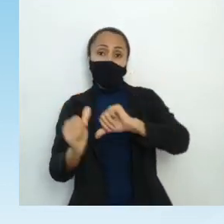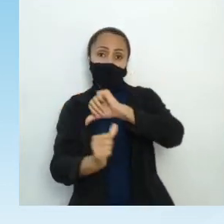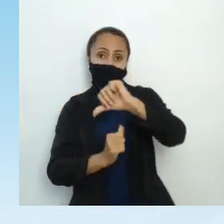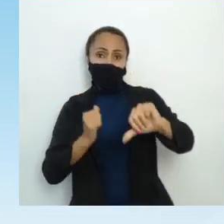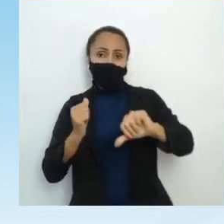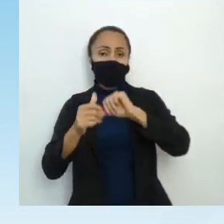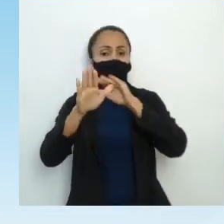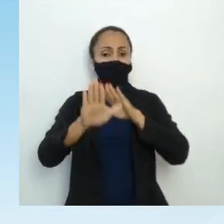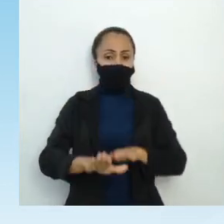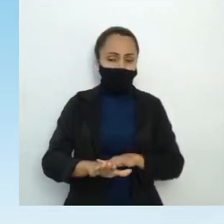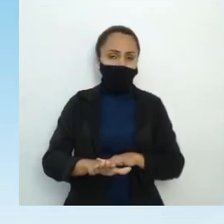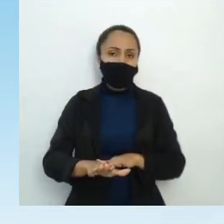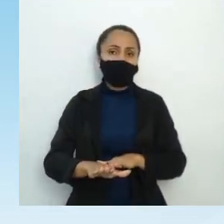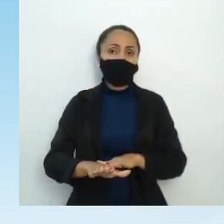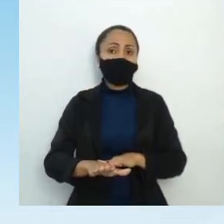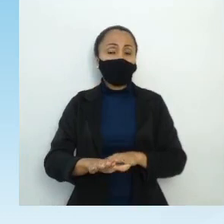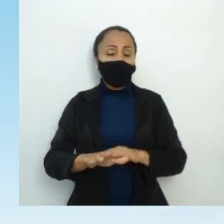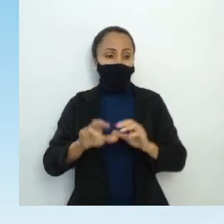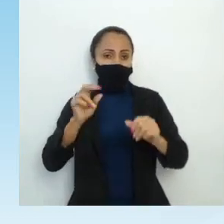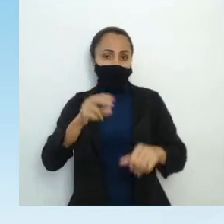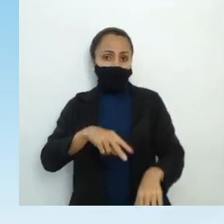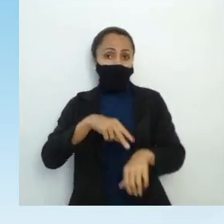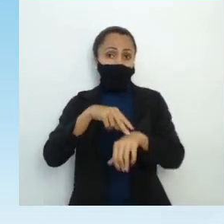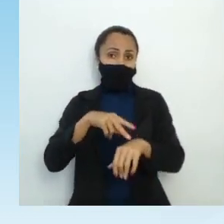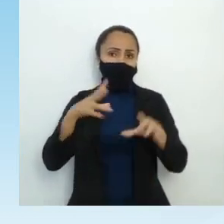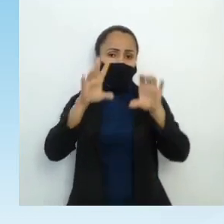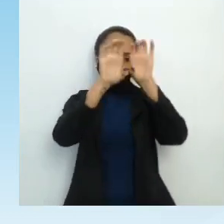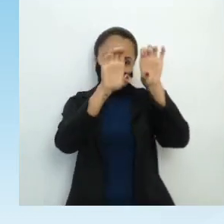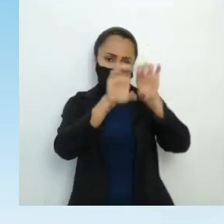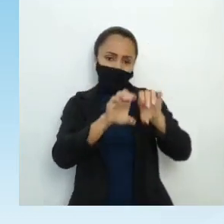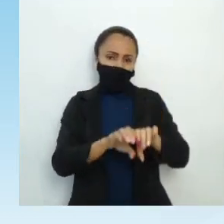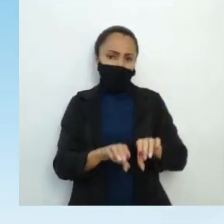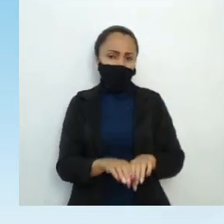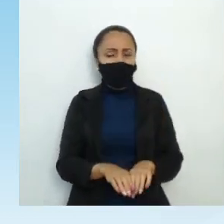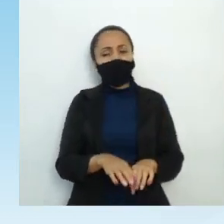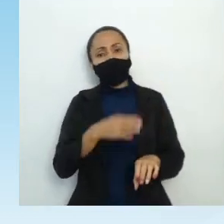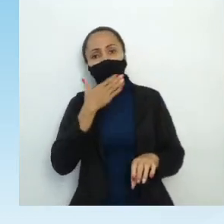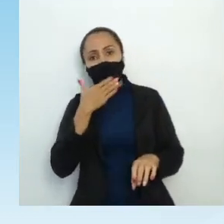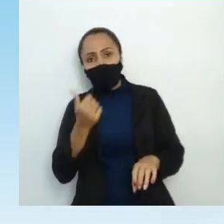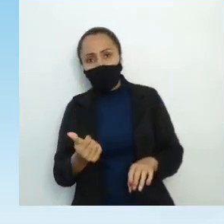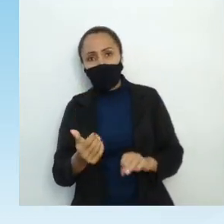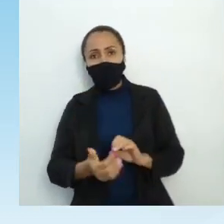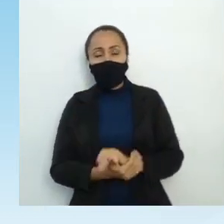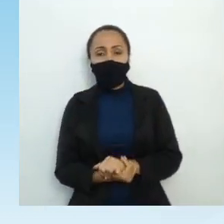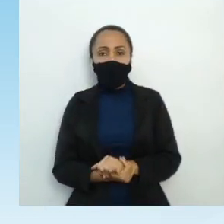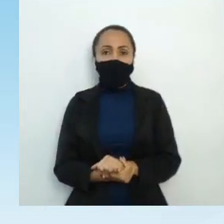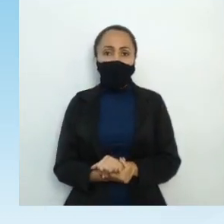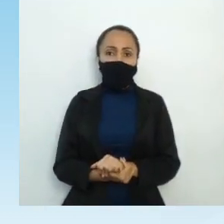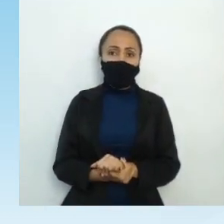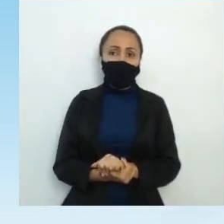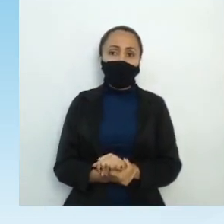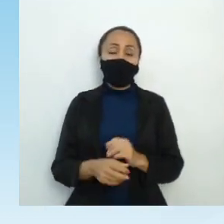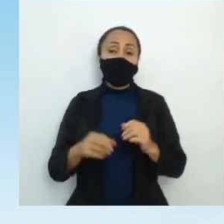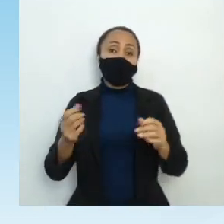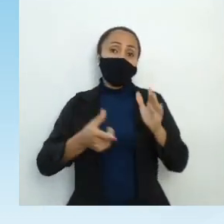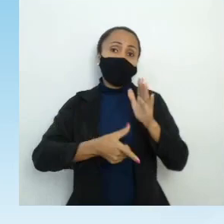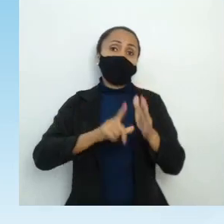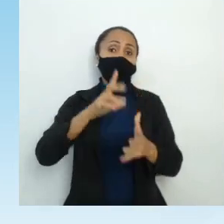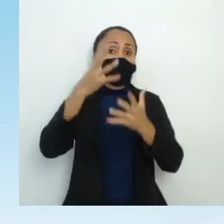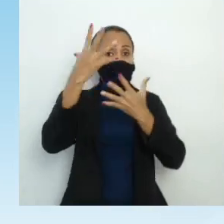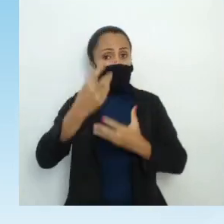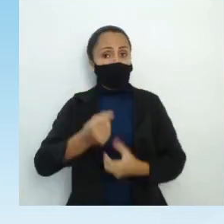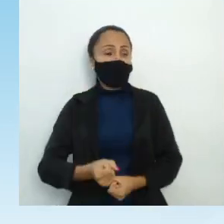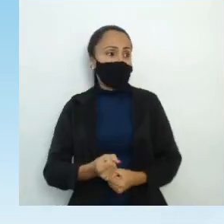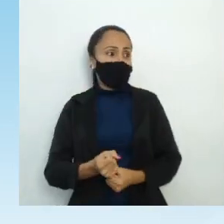ficar e se colocaram aí de uma maneira muito estrutural, jamais possibilitando o retorno do que antes se aceitava, ainda